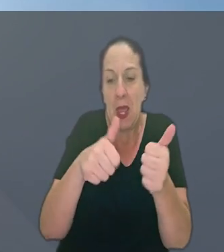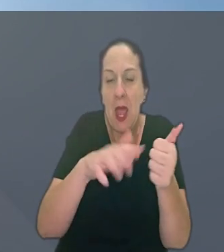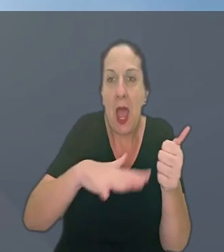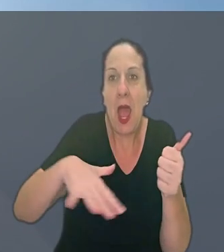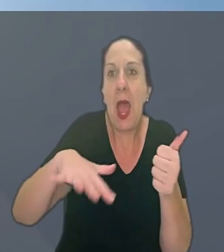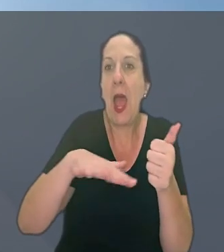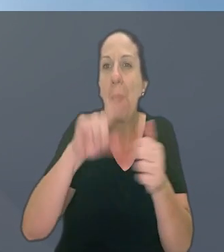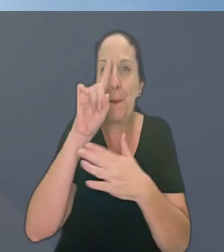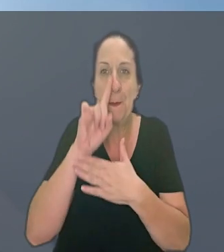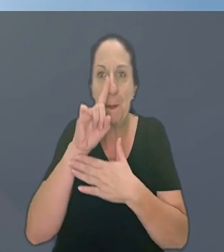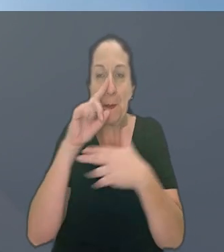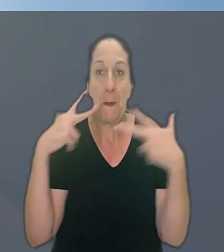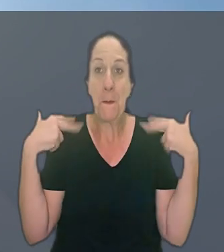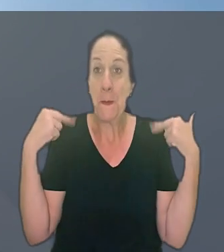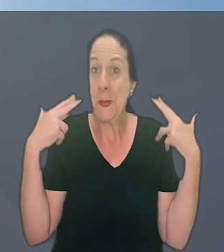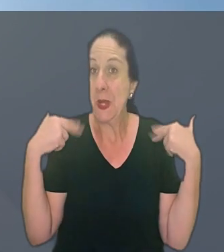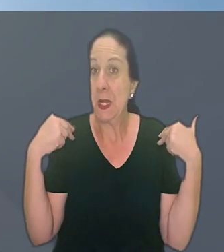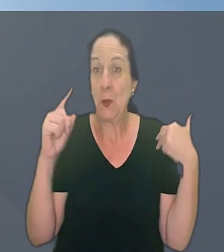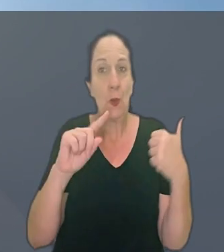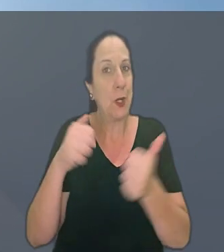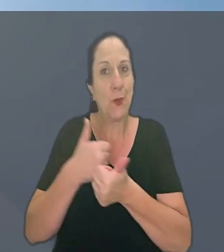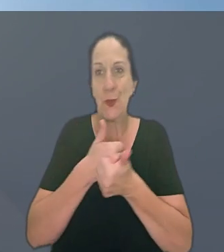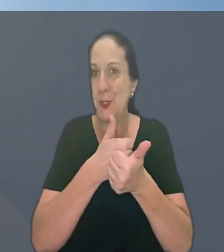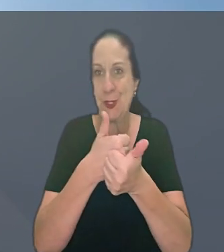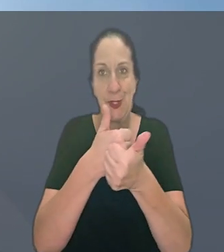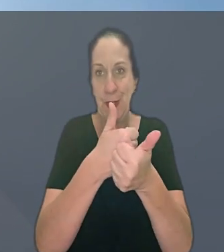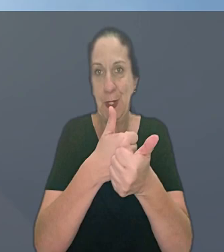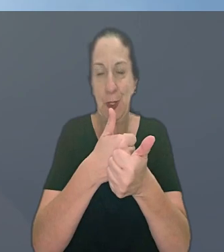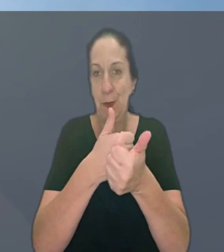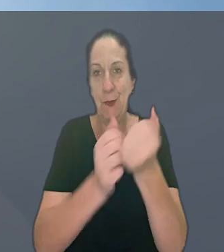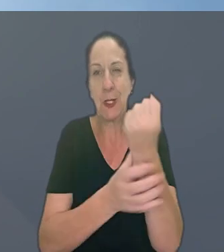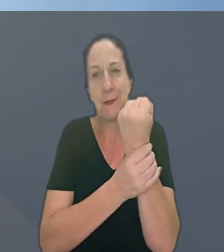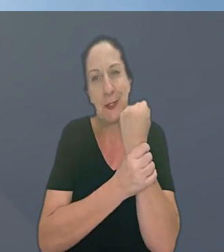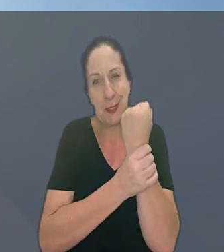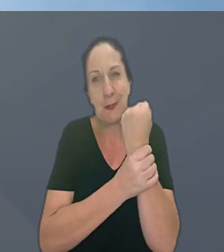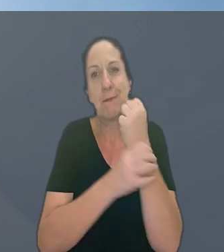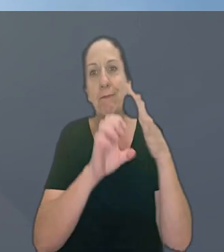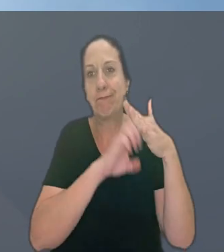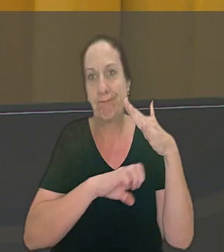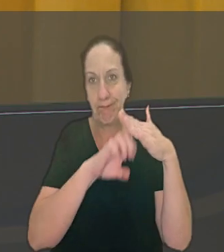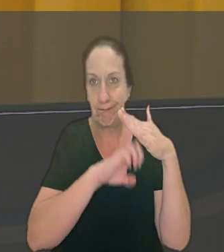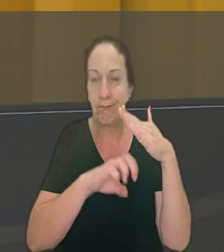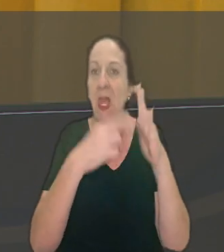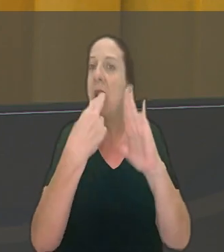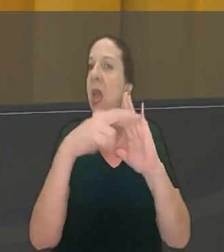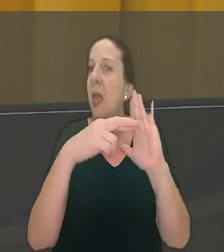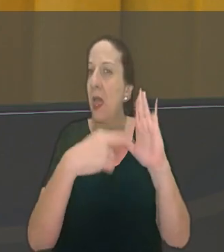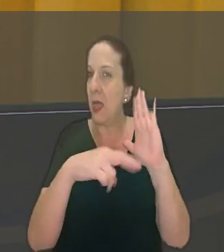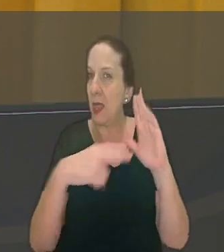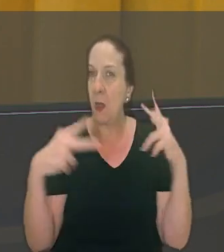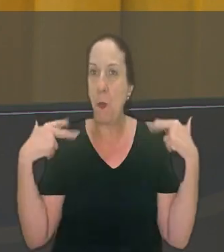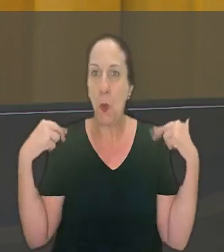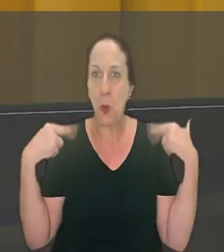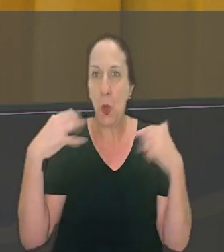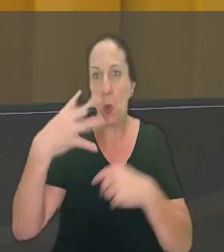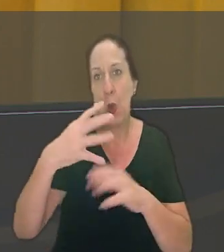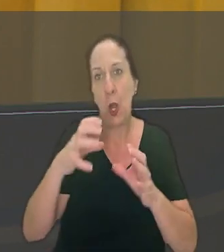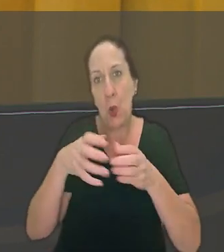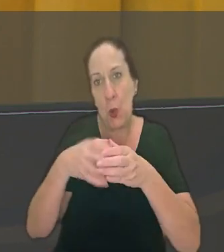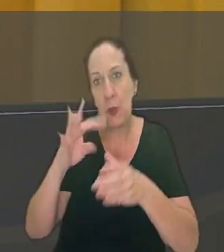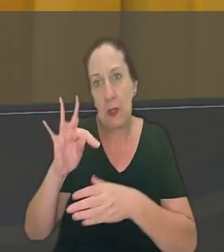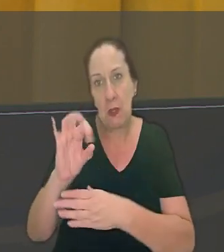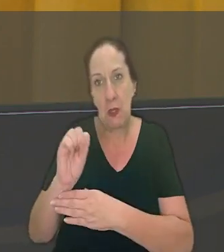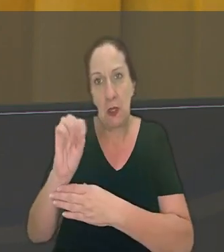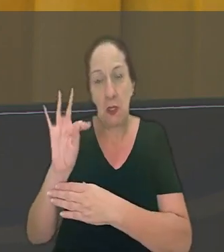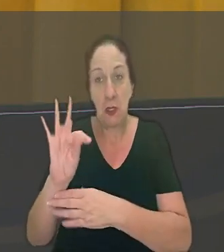próximo à área de risco, o motorista deixou de seguir os procedimentos de segurança da empresa. O relator do recurso do motorista na 4ª